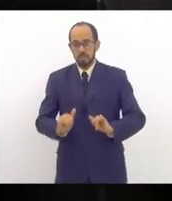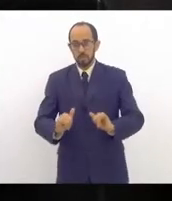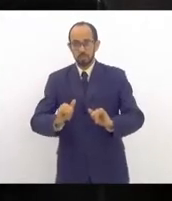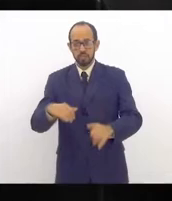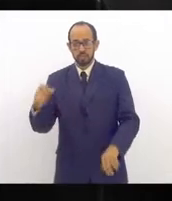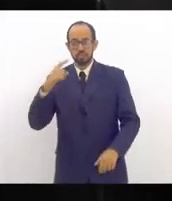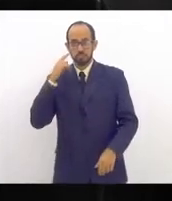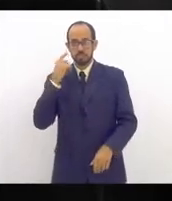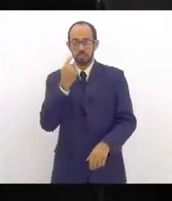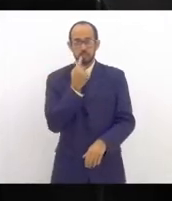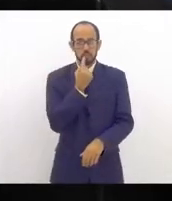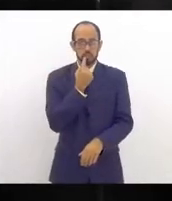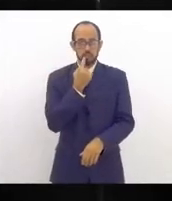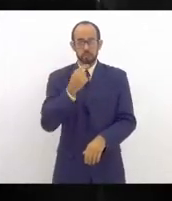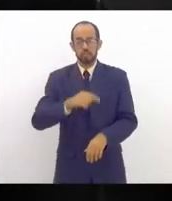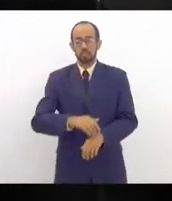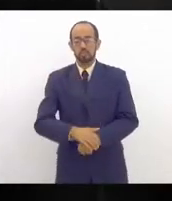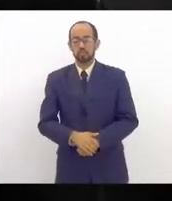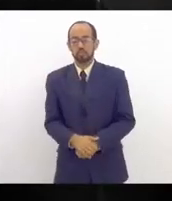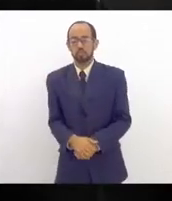deficientes auditivos